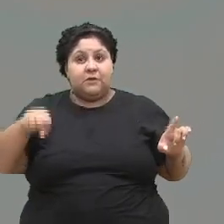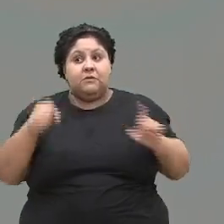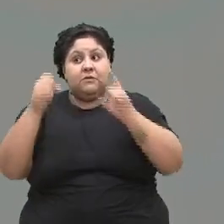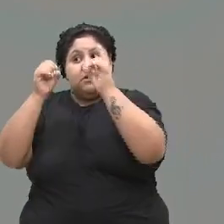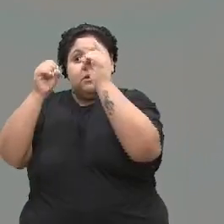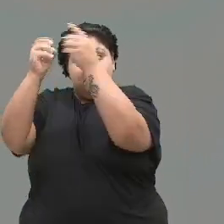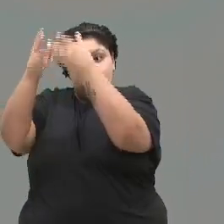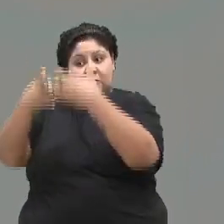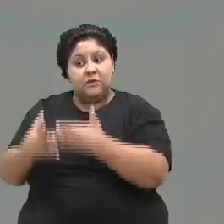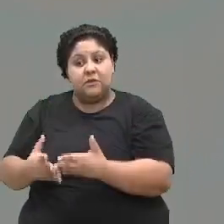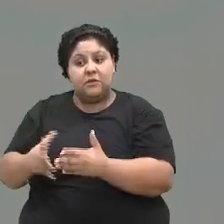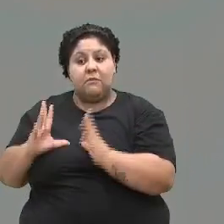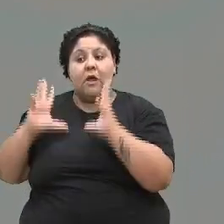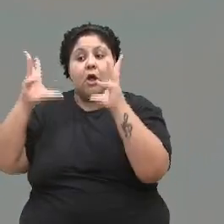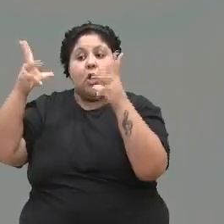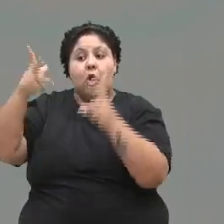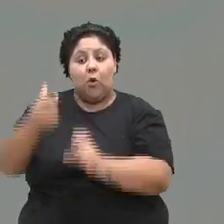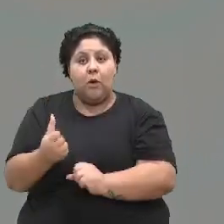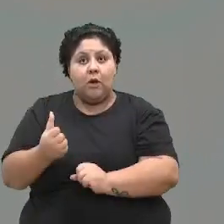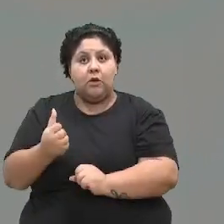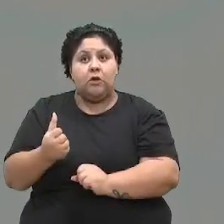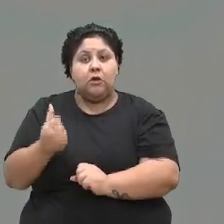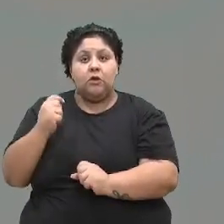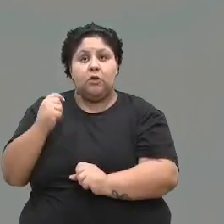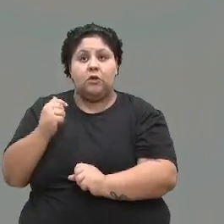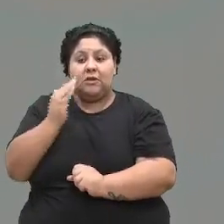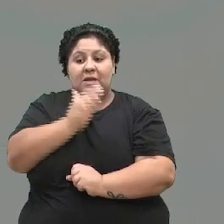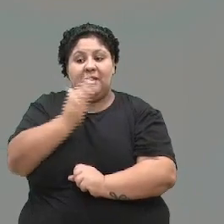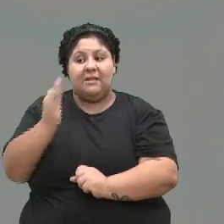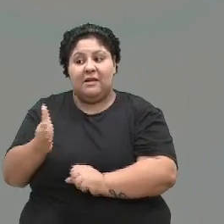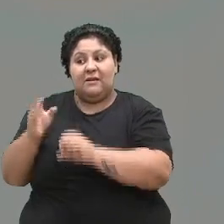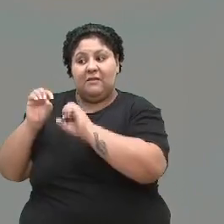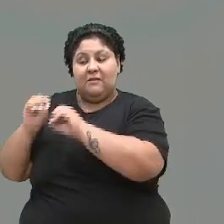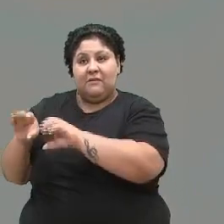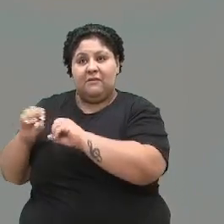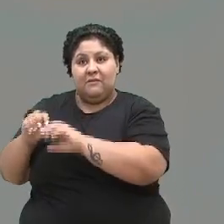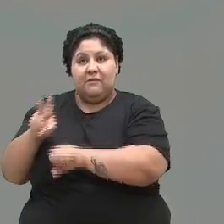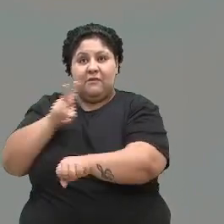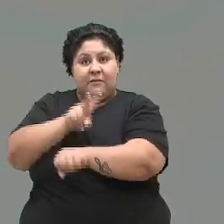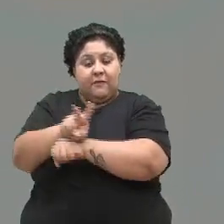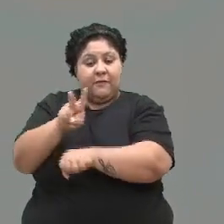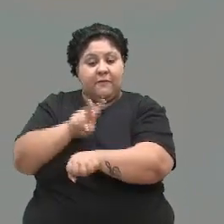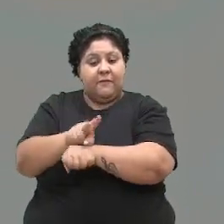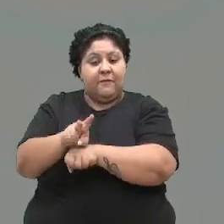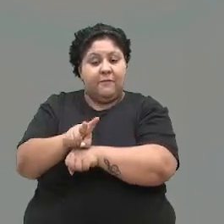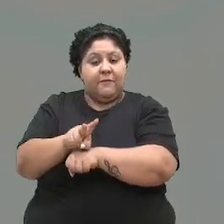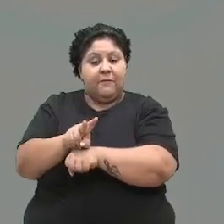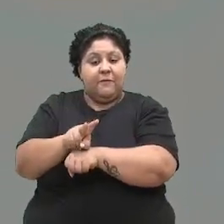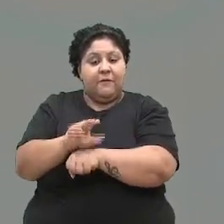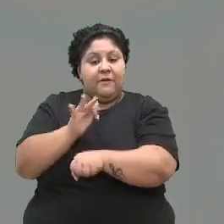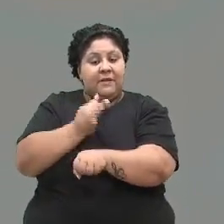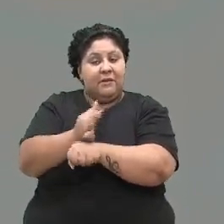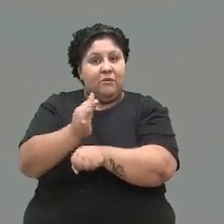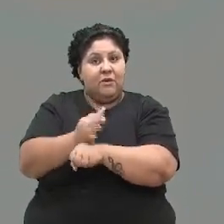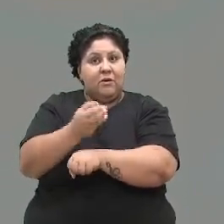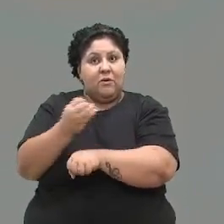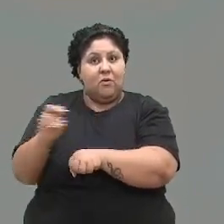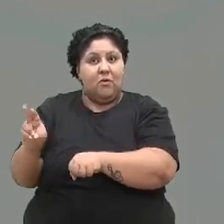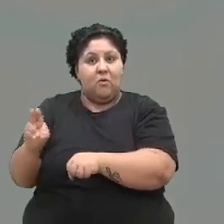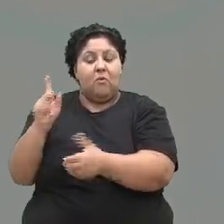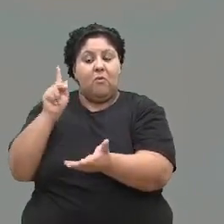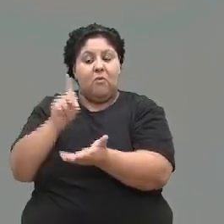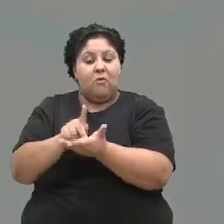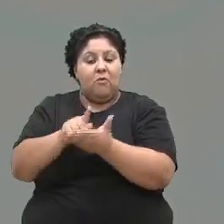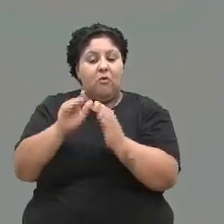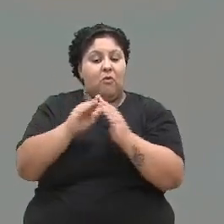especificar a quantidade, a modalidade e a etapa de ensino, e se as vagas são temporárias ou reais, a escola,